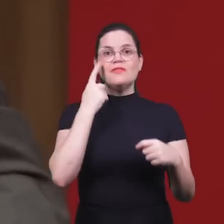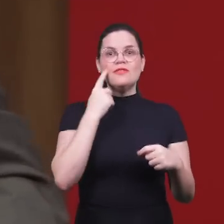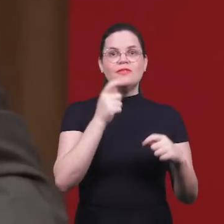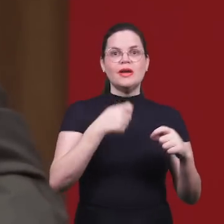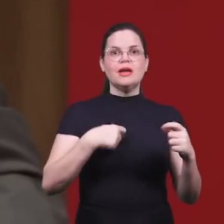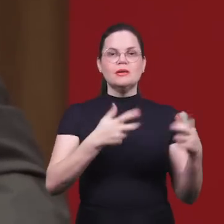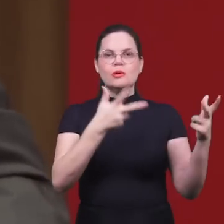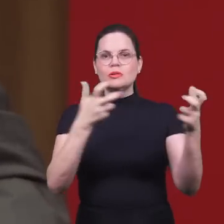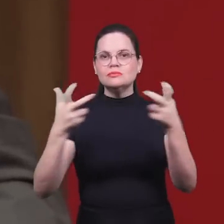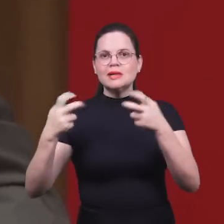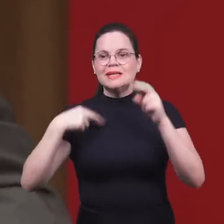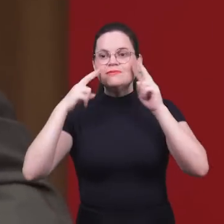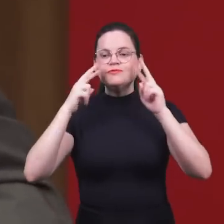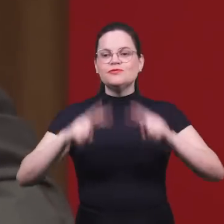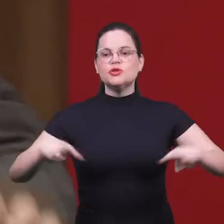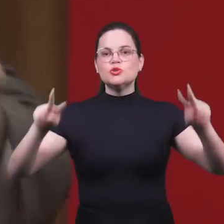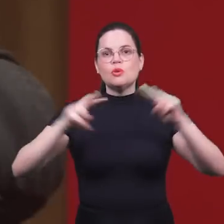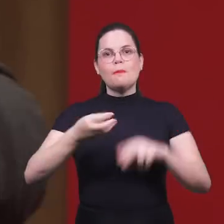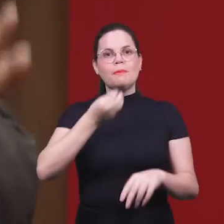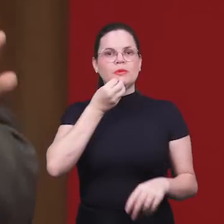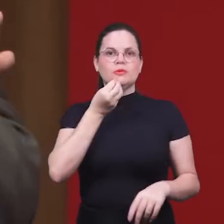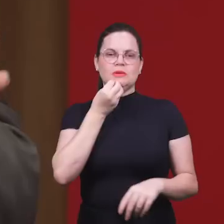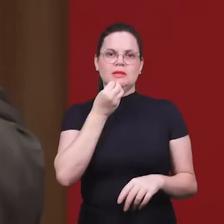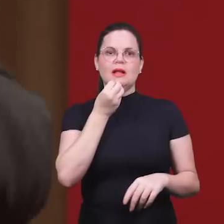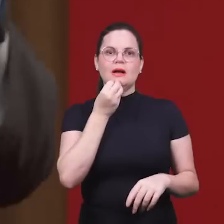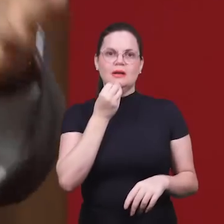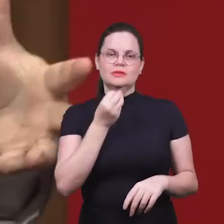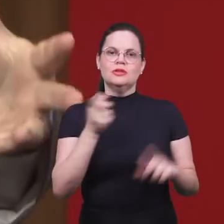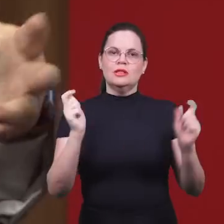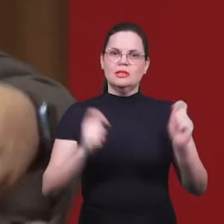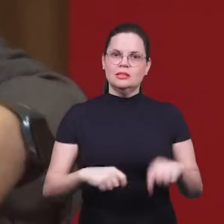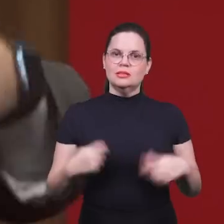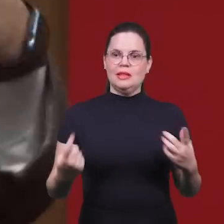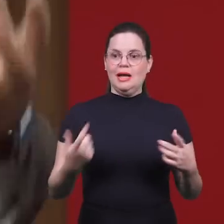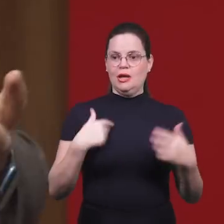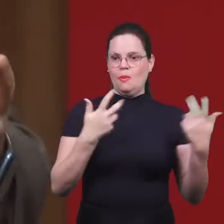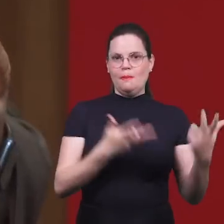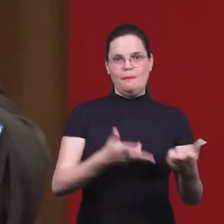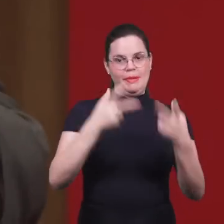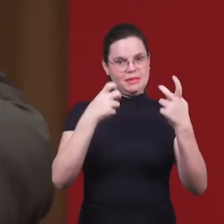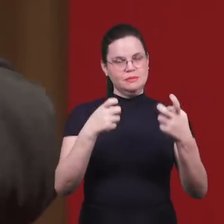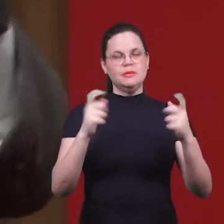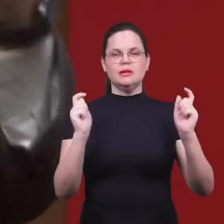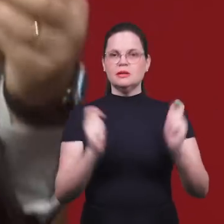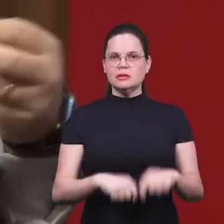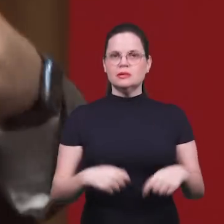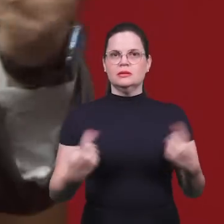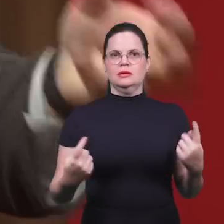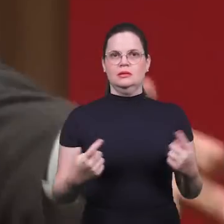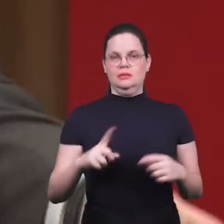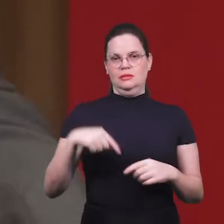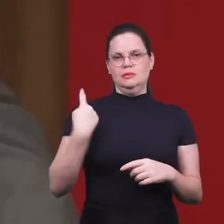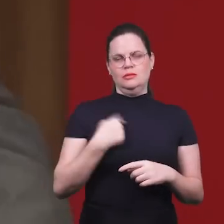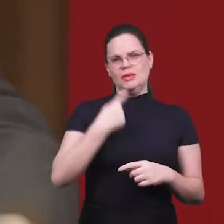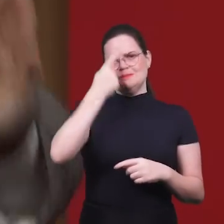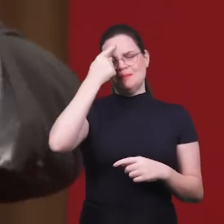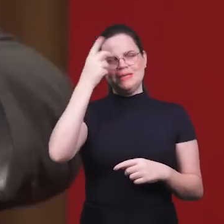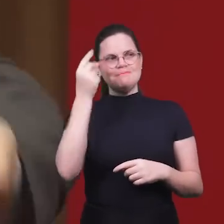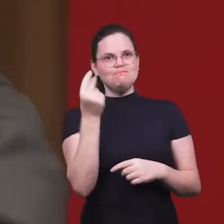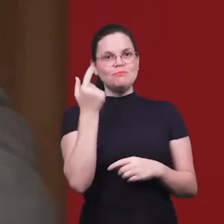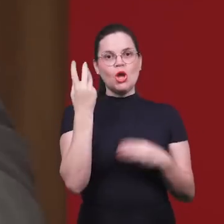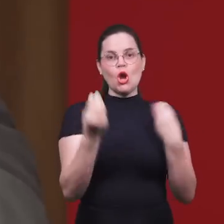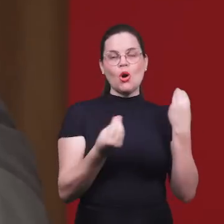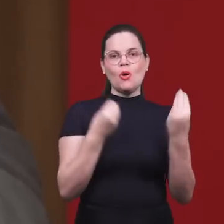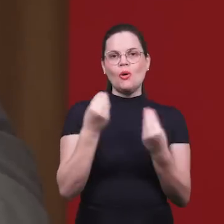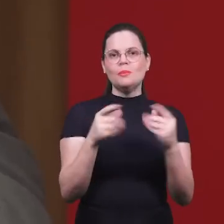falando alguma coisa, eu consigo me adaptar. Então, a capacidade do autônomo, do empreendedor, é de encontrar e criar as oportunidades, porque